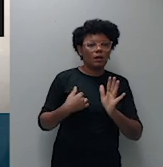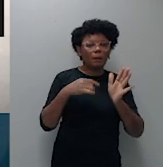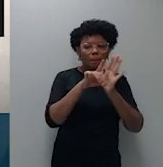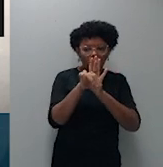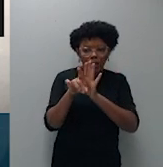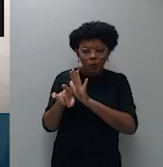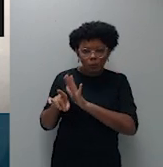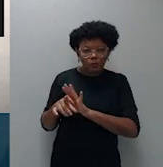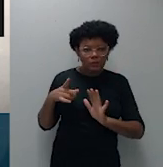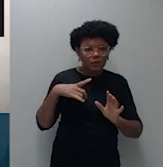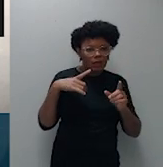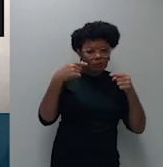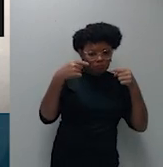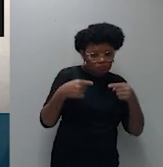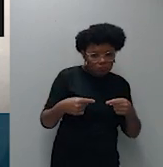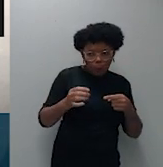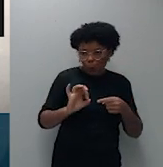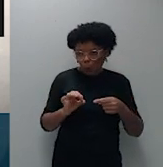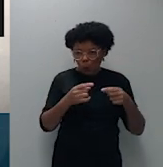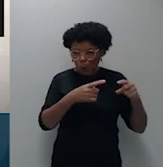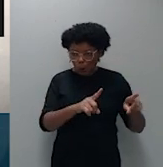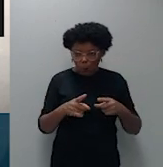consulta divergente